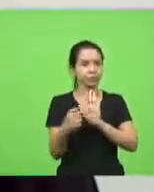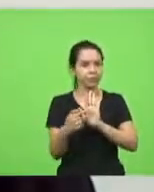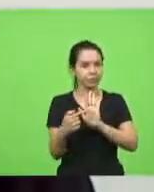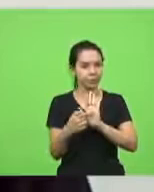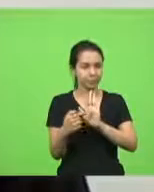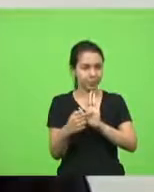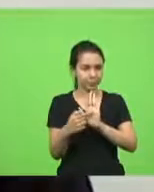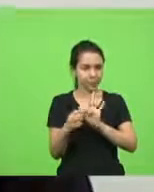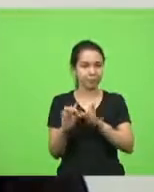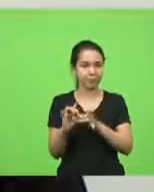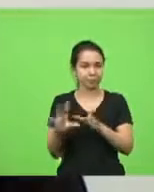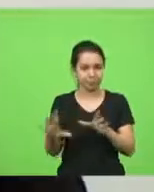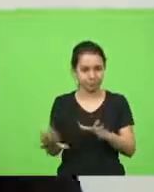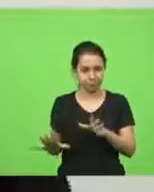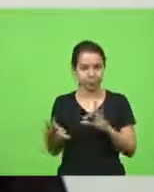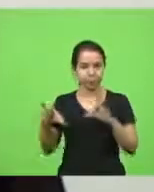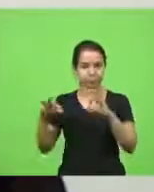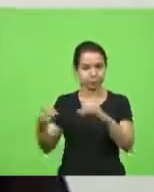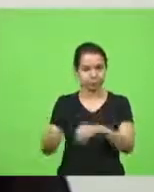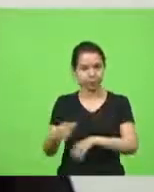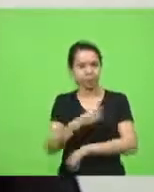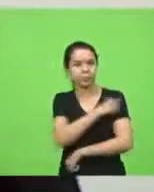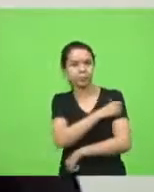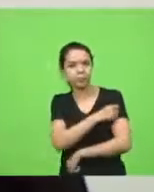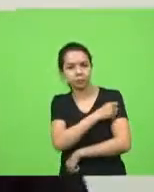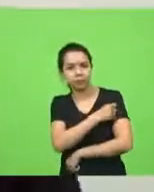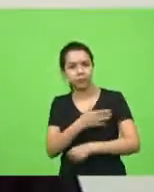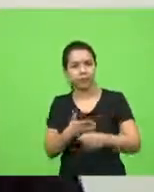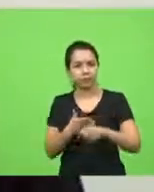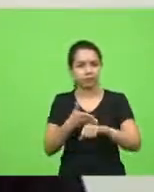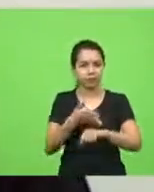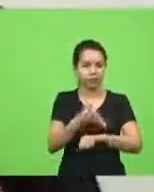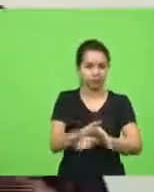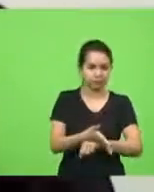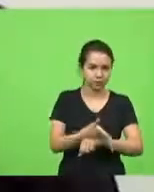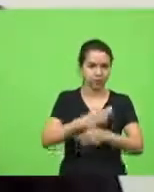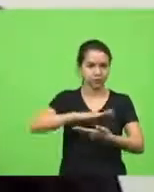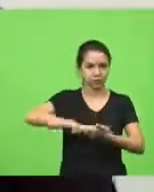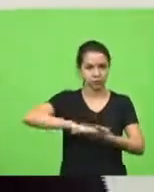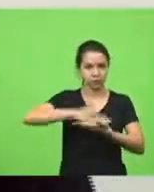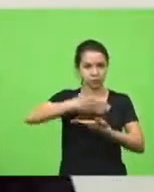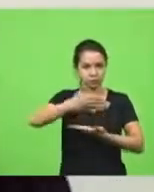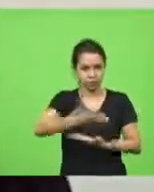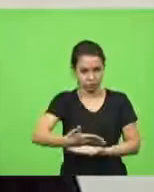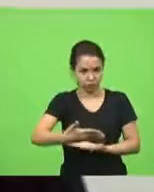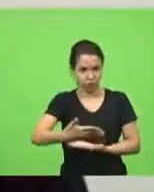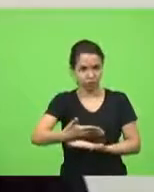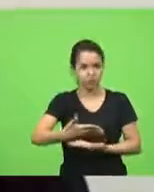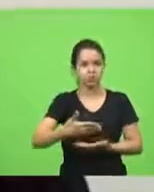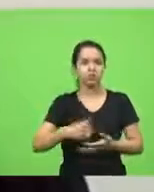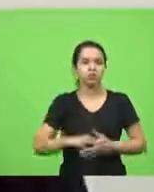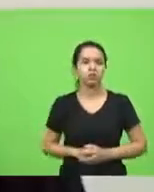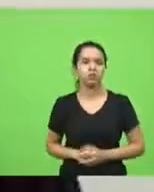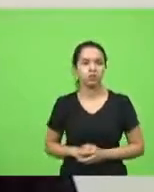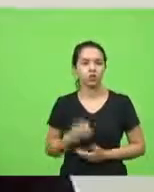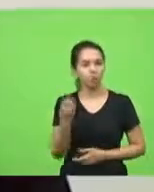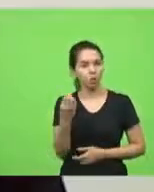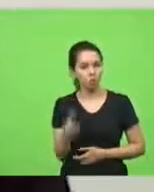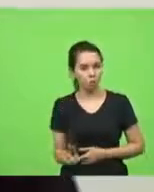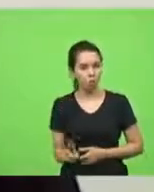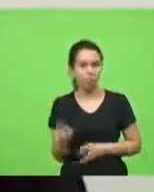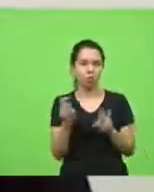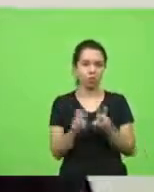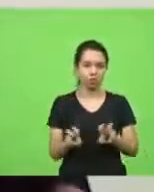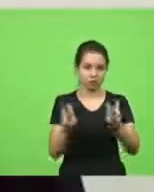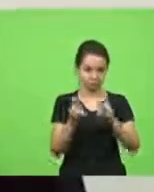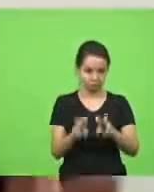os estudantes tenham acesso ao notebook, tenham acesso a um computador. Se